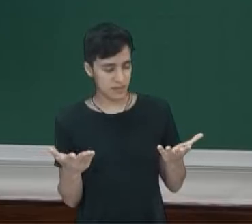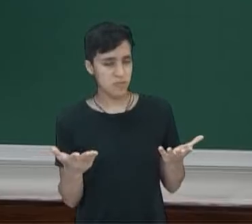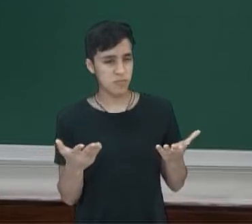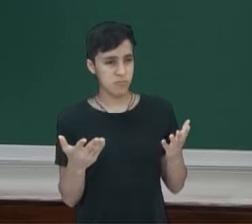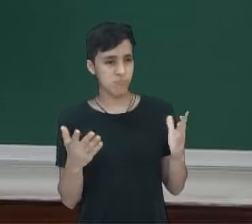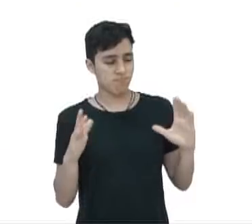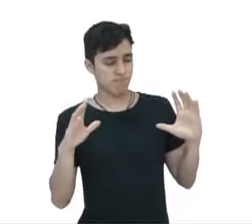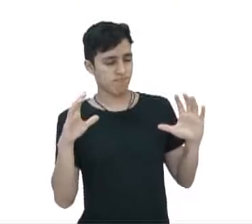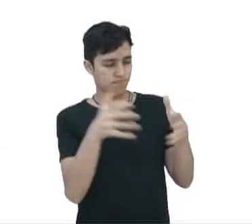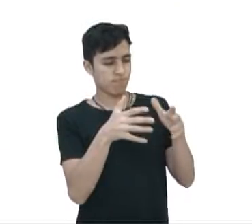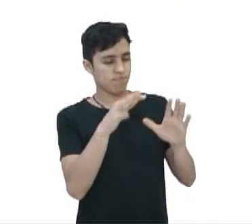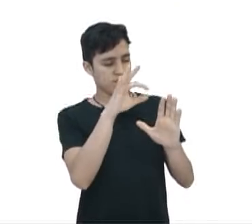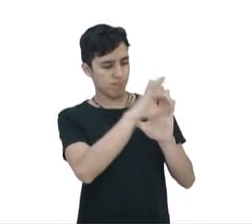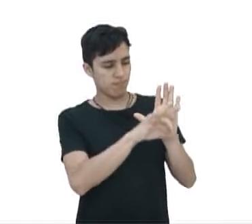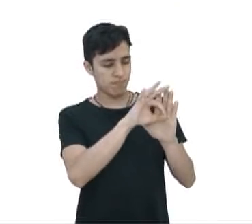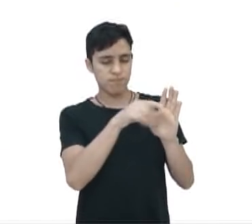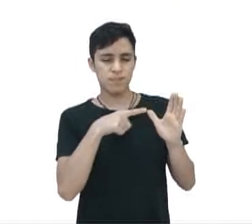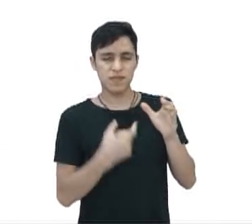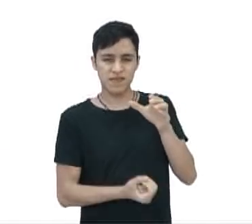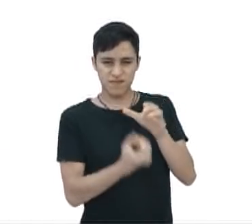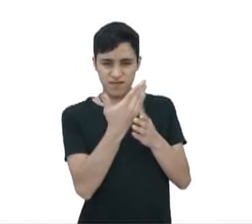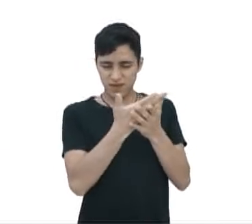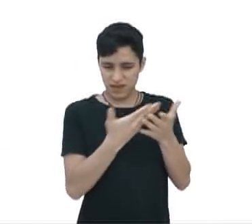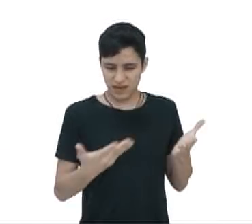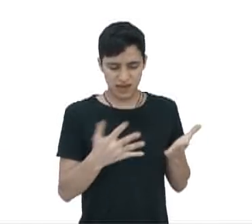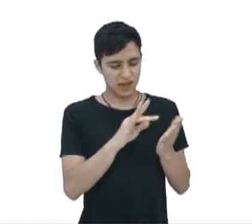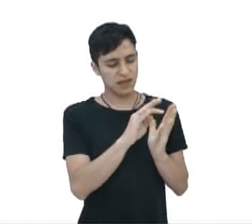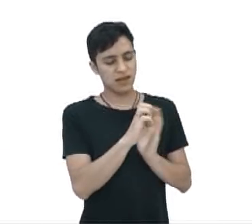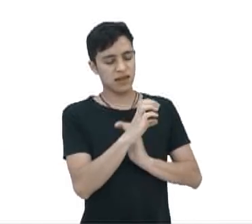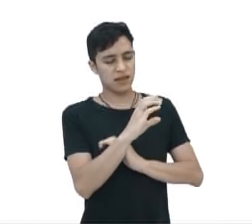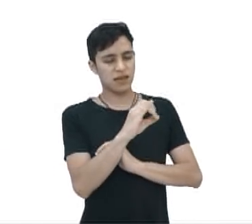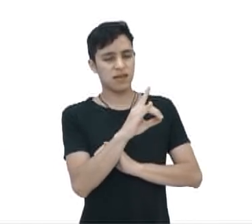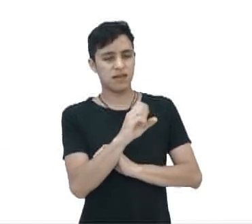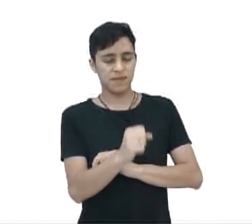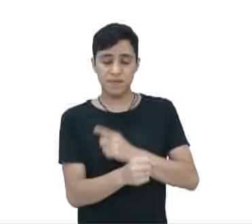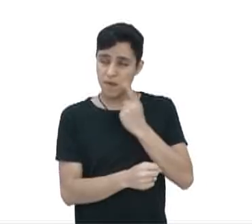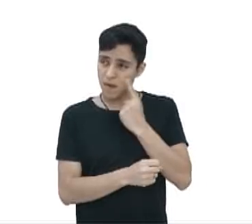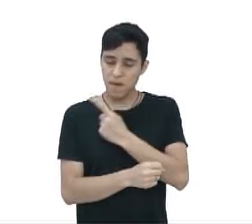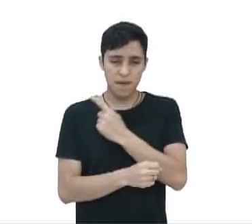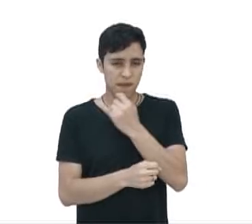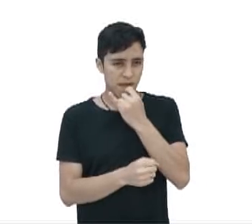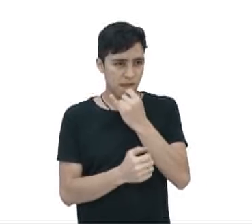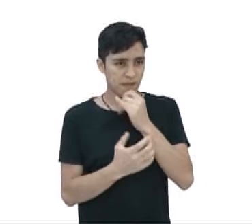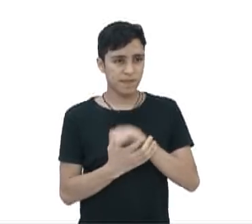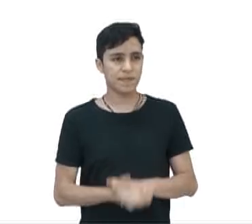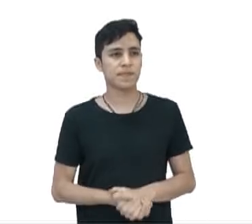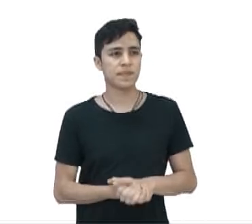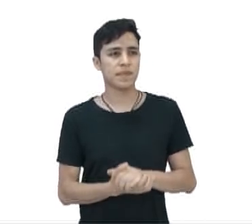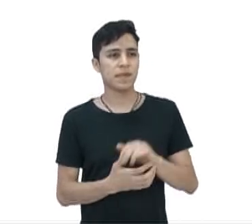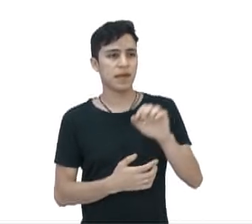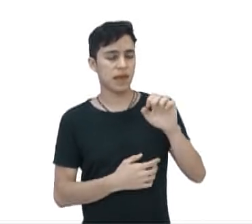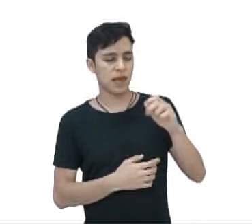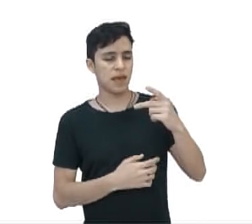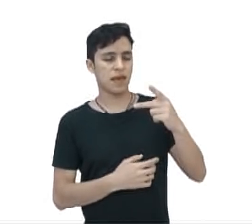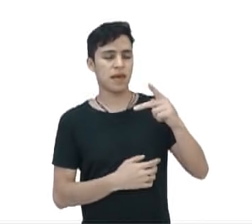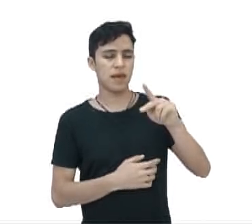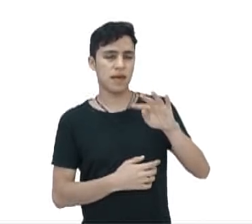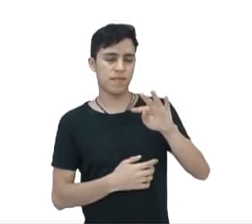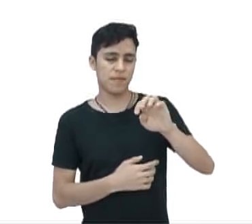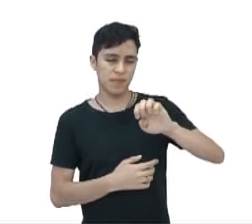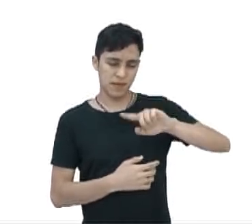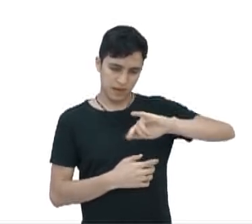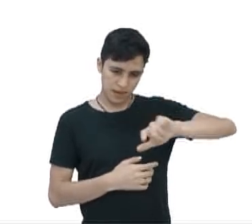agrupam, formam os tecidos. Então, aqui alguns exemplos: o tecido epitelial, que é o tecido da pele,